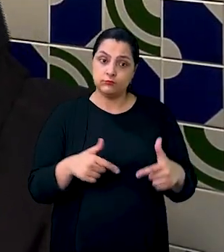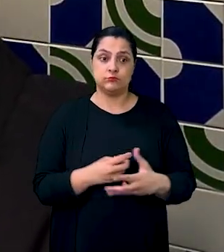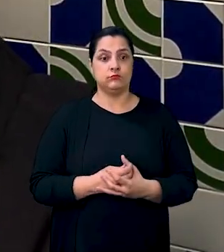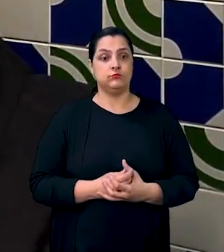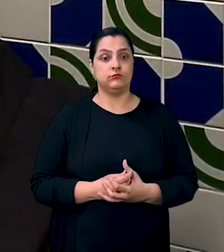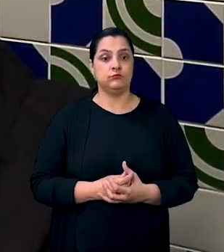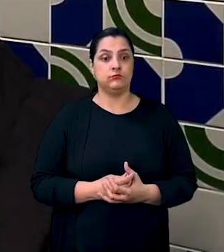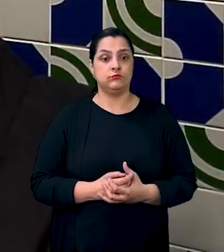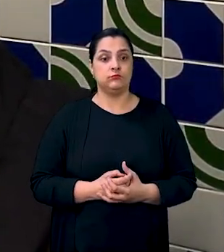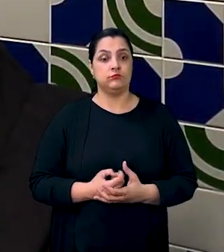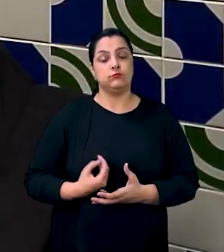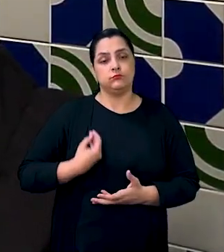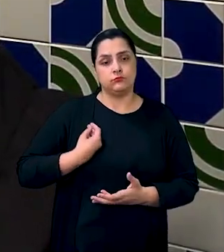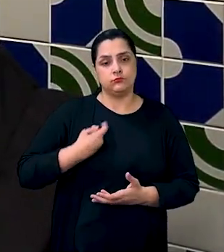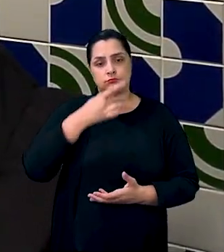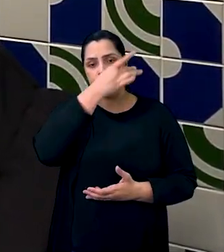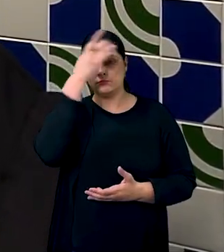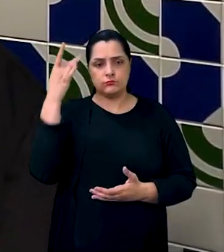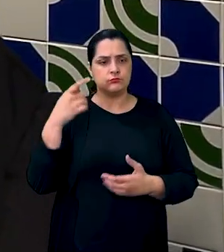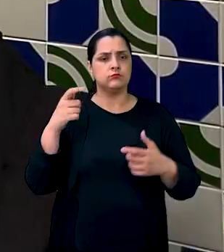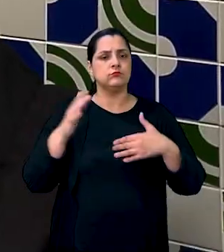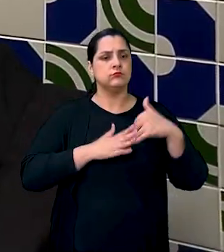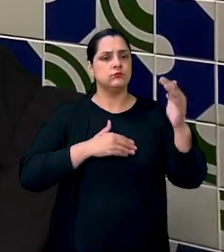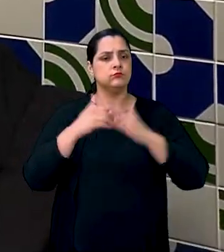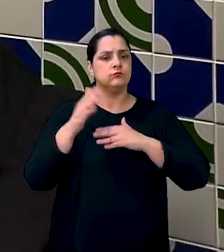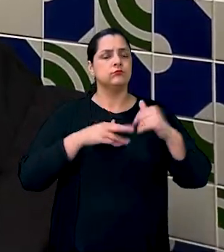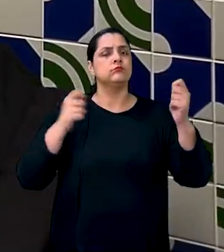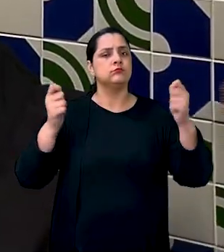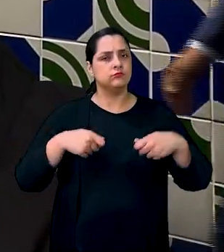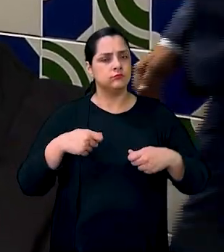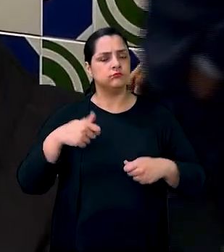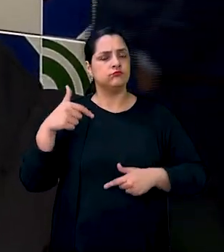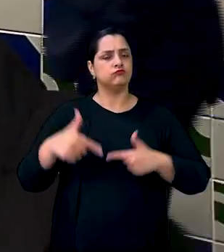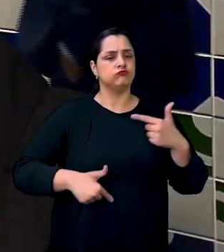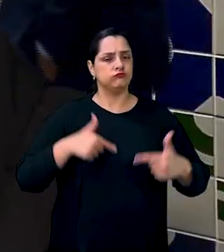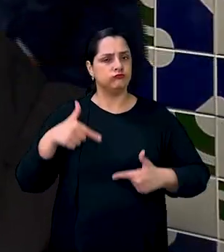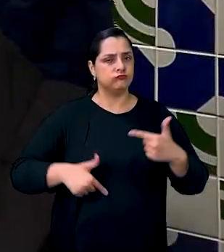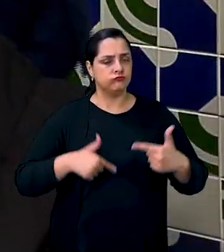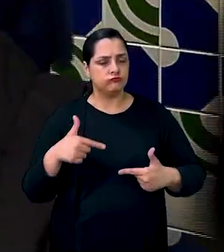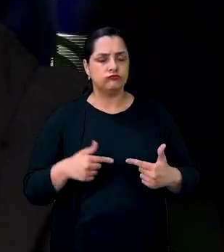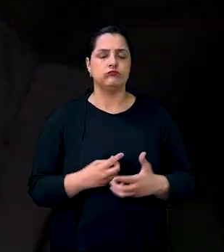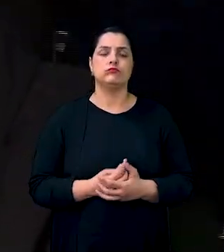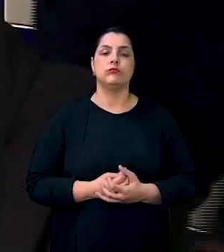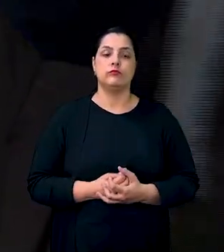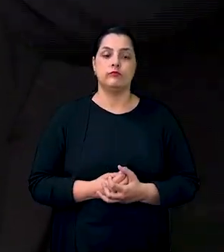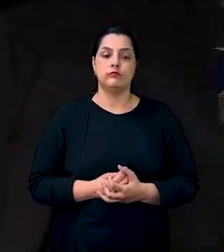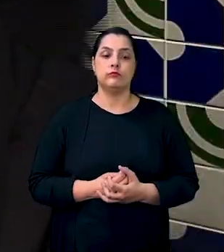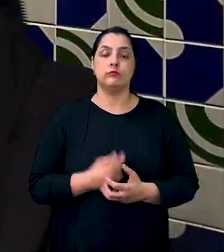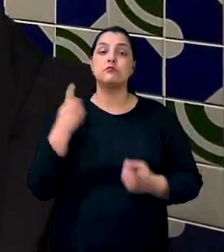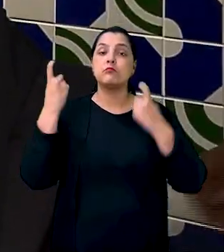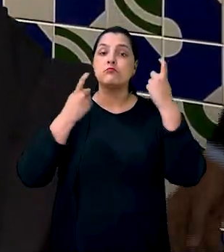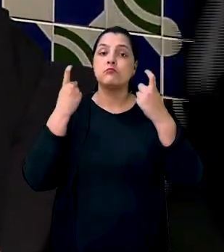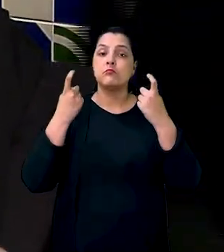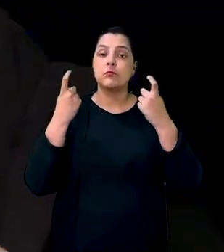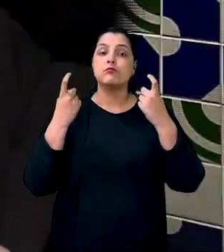trabalho, que é composta de pessoas muito competentes, muito trabalhadoras e que